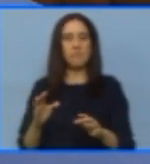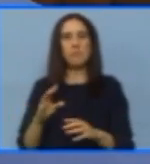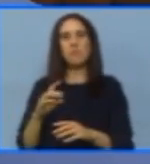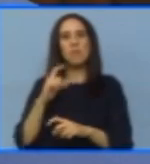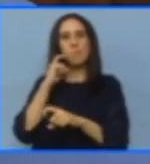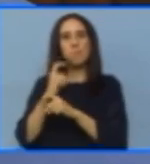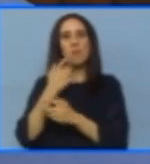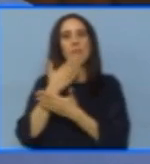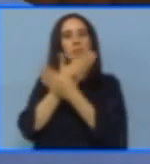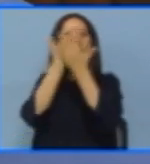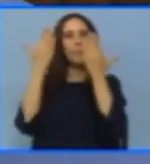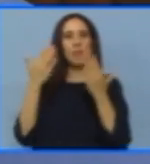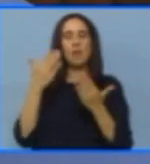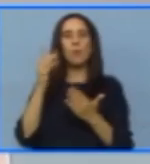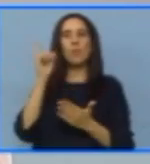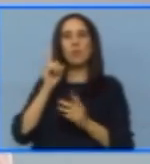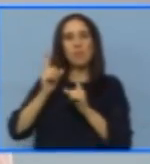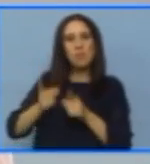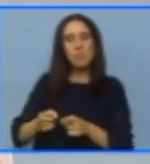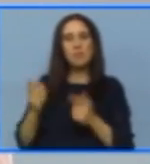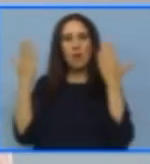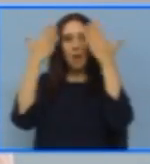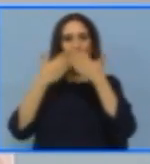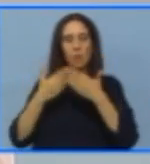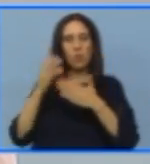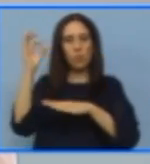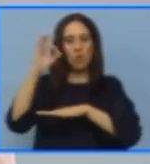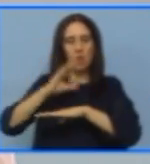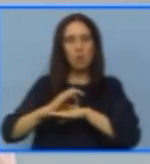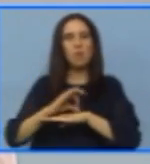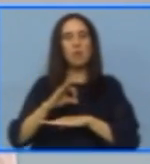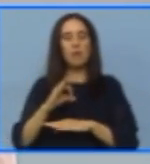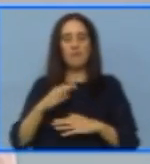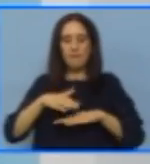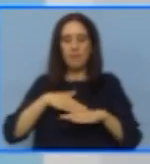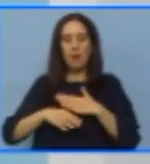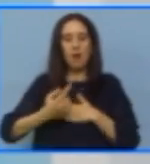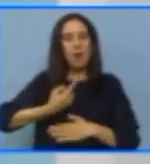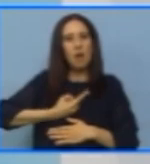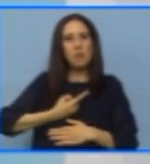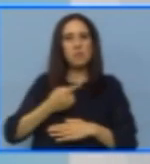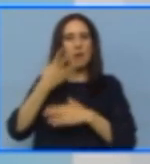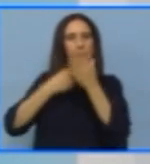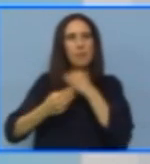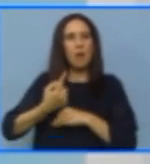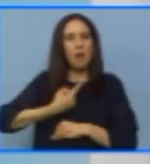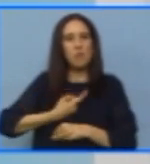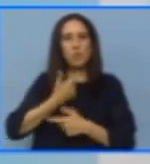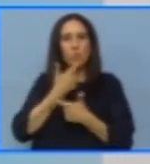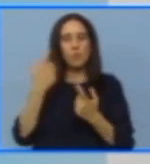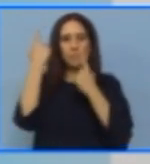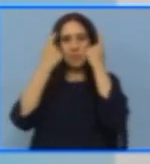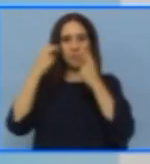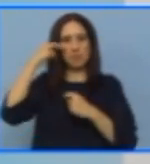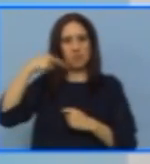manhã, quando o dia começa, à noite, quando o dia se põe, e nós pensamos em tudo aquilo que fizemos e tudo aquilo que aprendemos. É aí, em pequenos grupos,